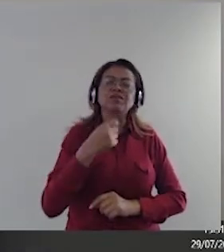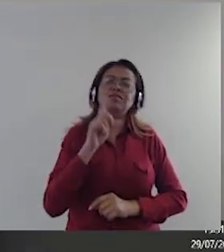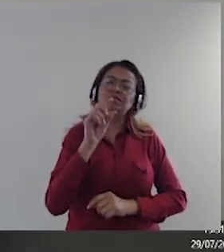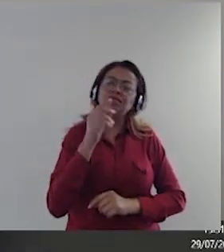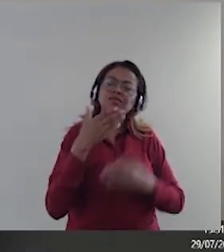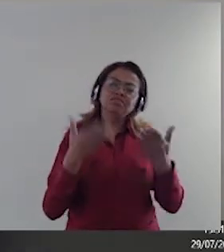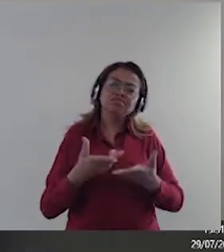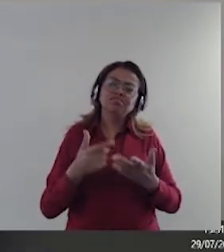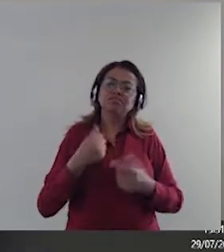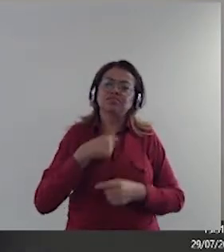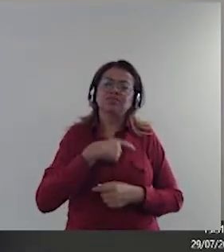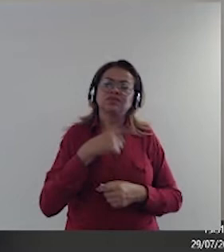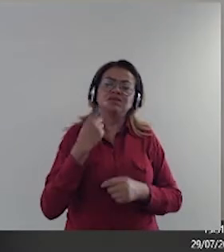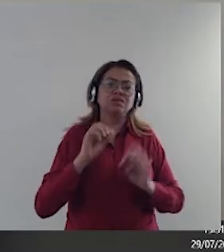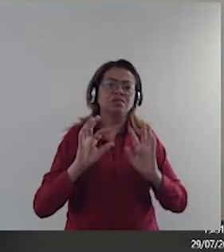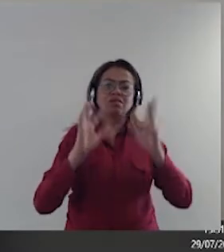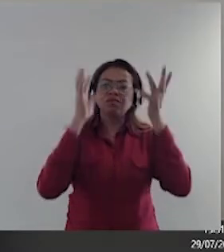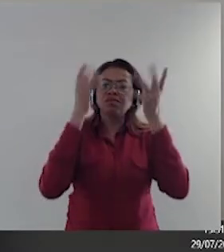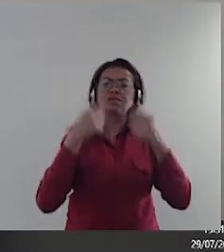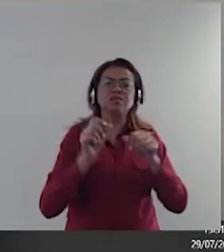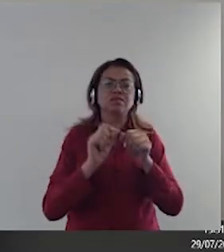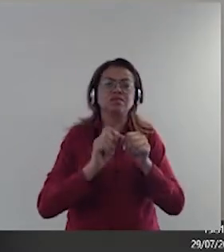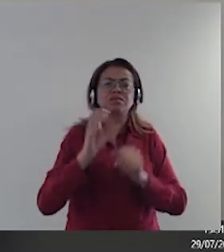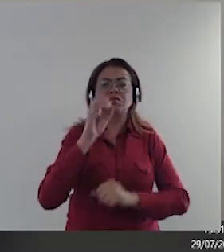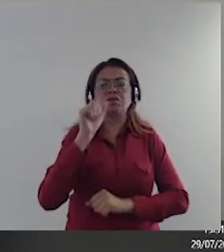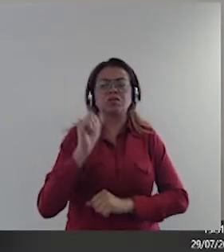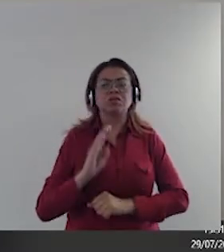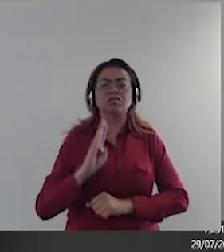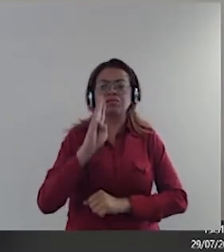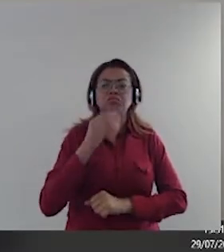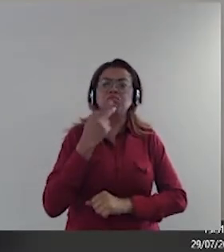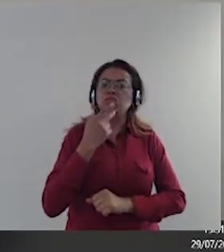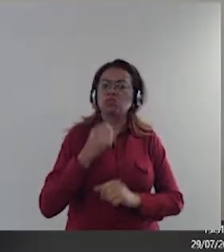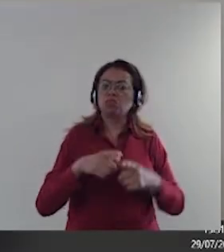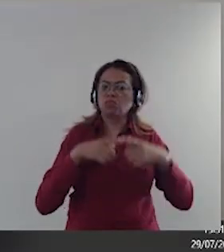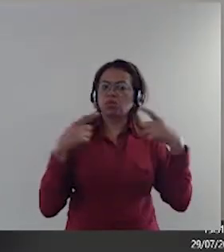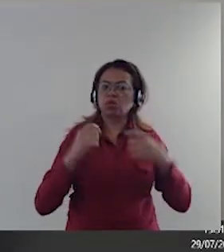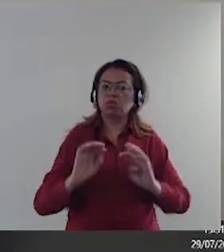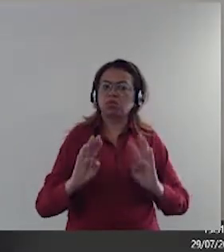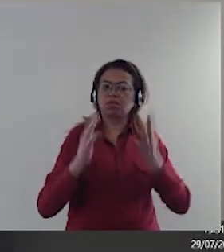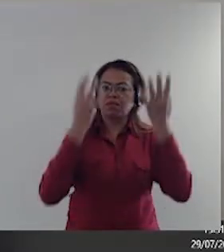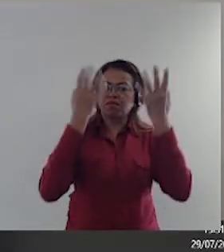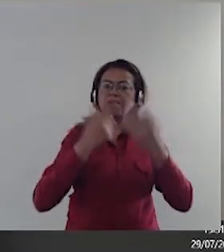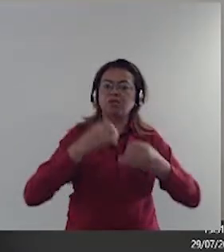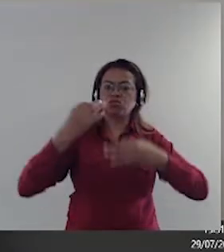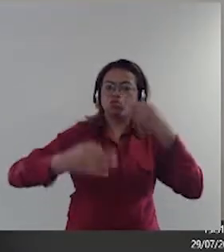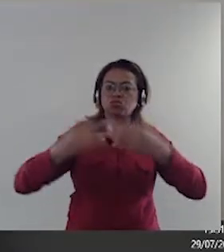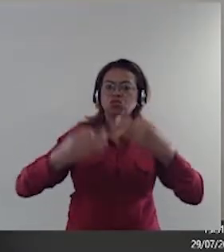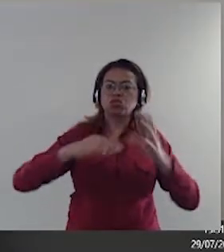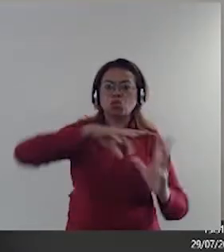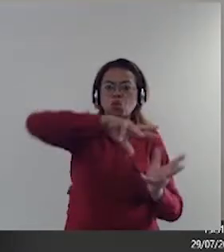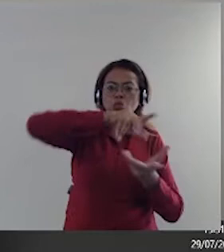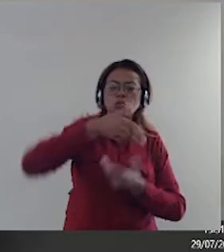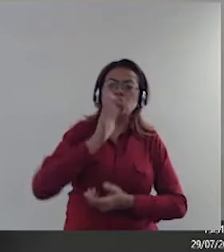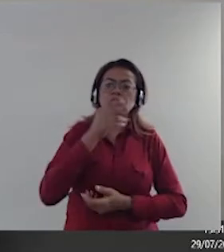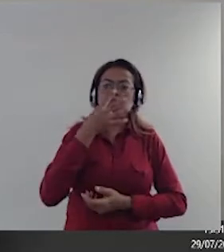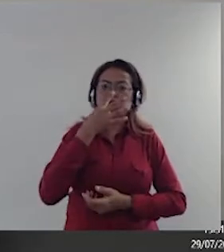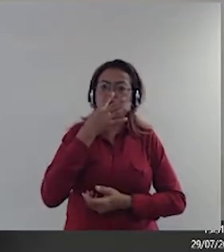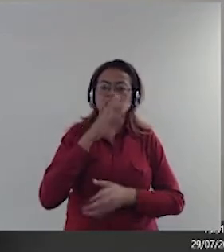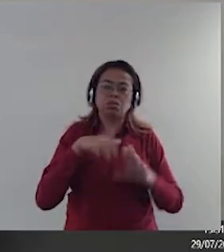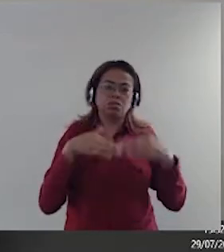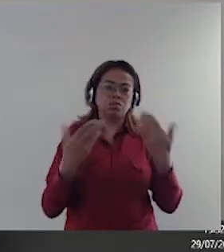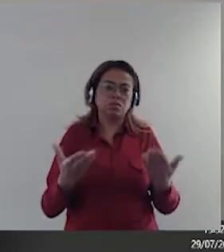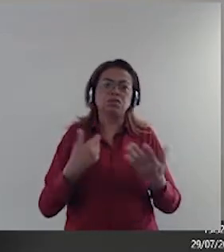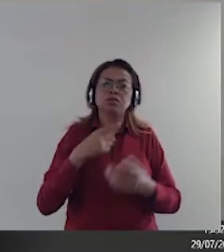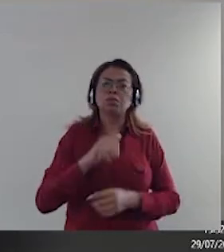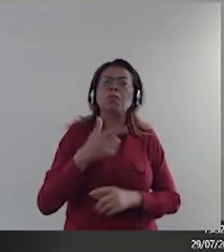grande evento que está sendo realizado pela OAB, realmente um dos maiores eventos, talvez, jurídicos que o mundo já tenha presenciado,